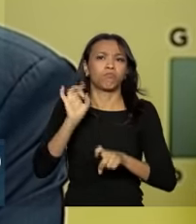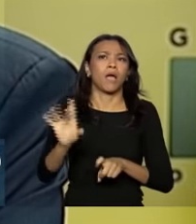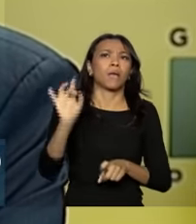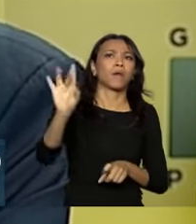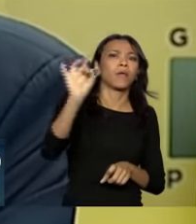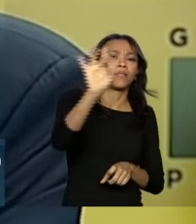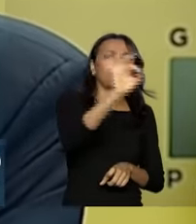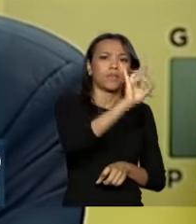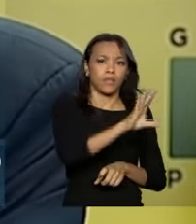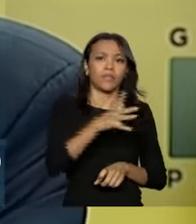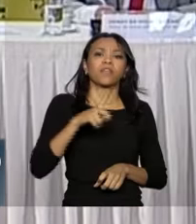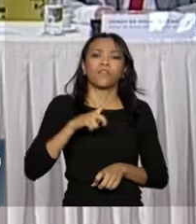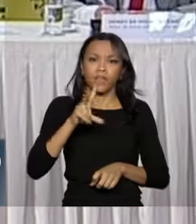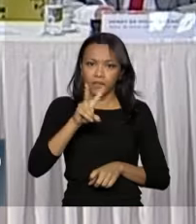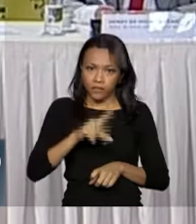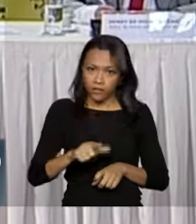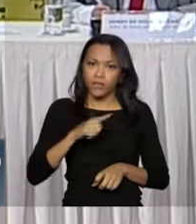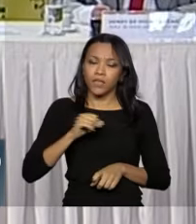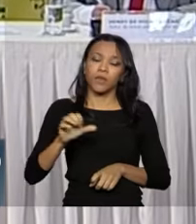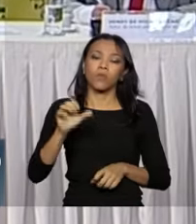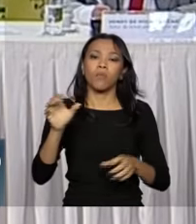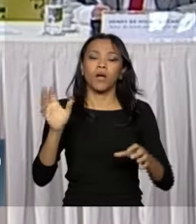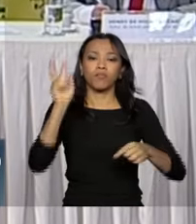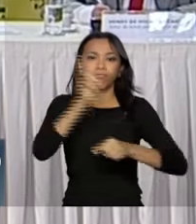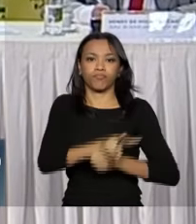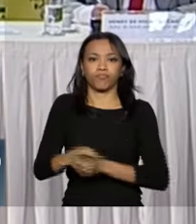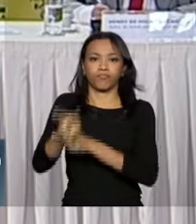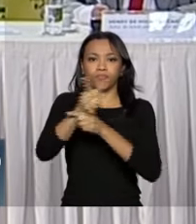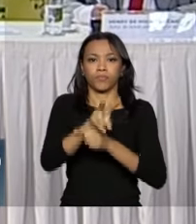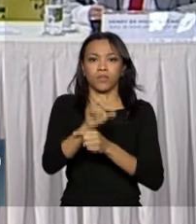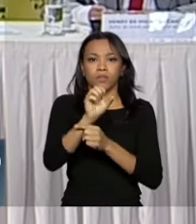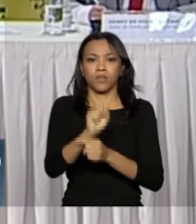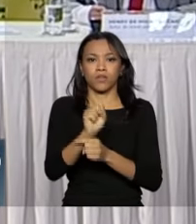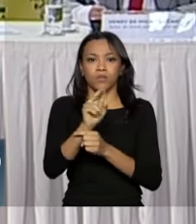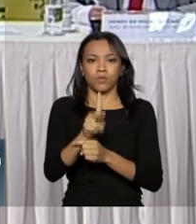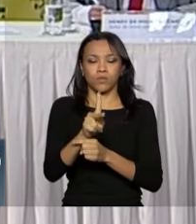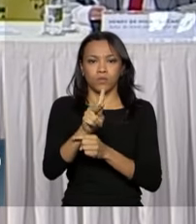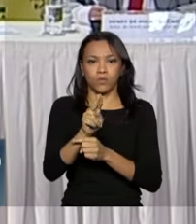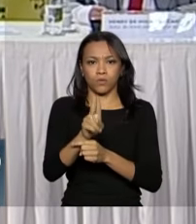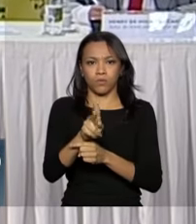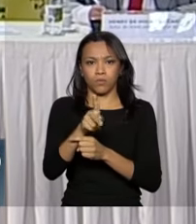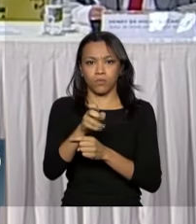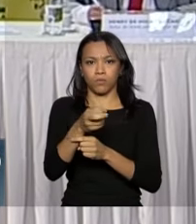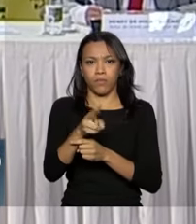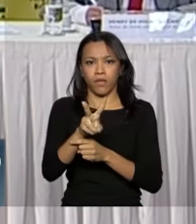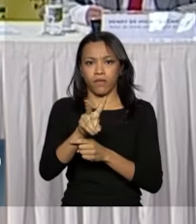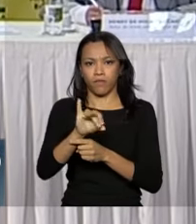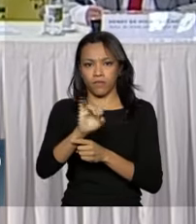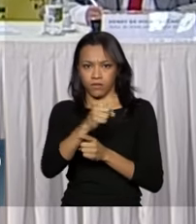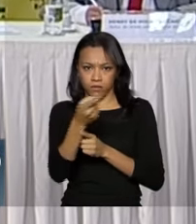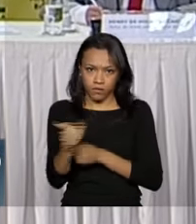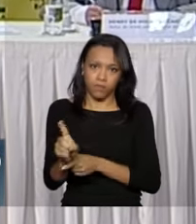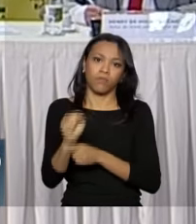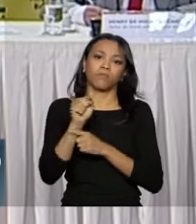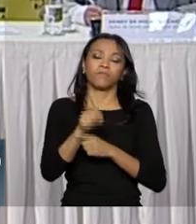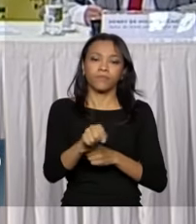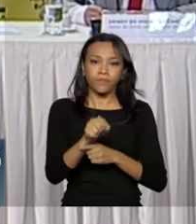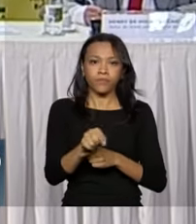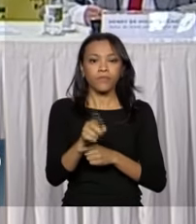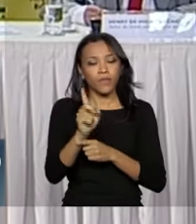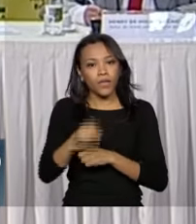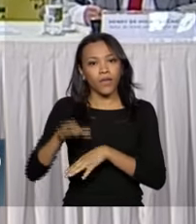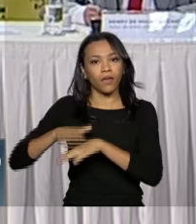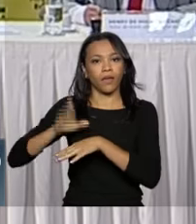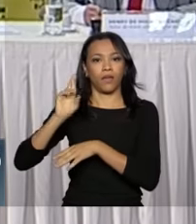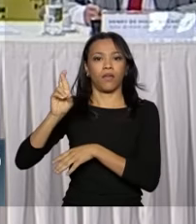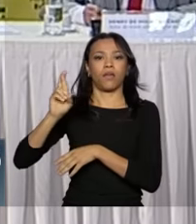tipo de supervisão a cargo da Secretaria de Regulação de Ensino Superior, da qual a titular é a professora